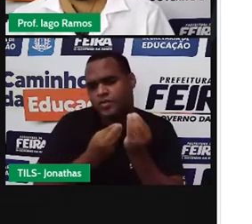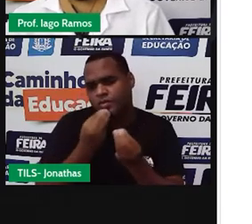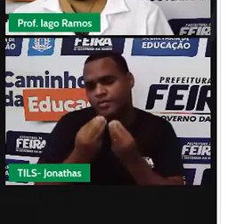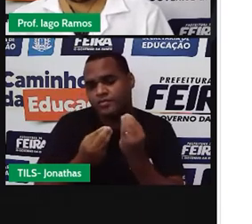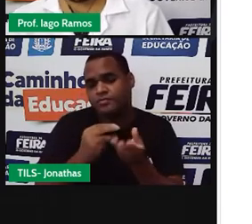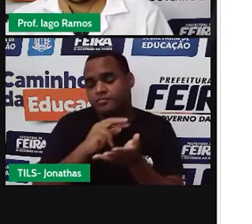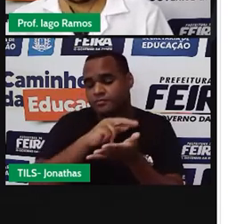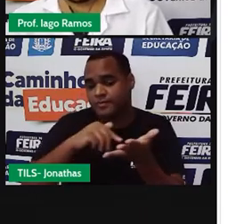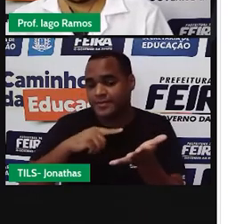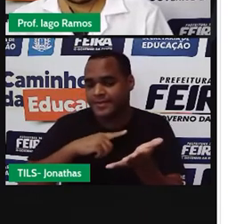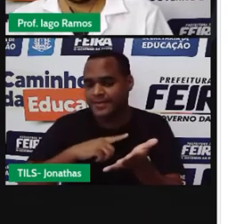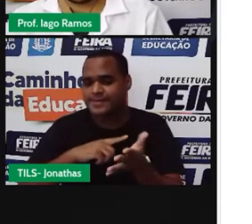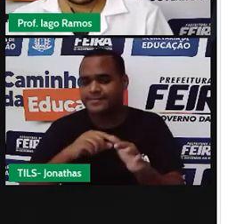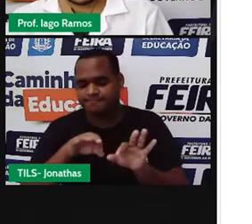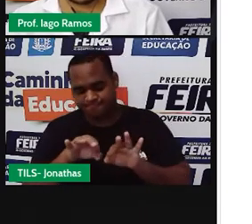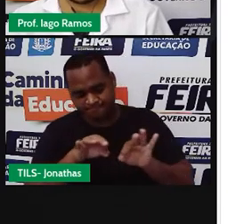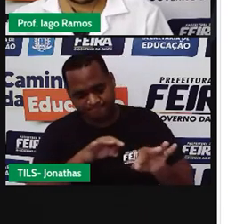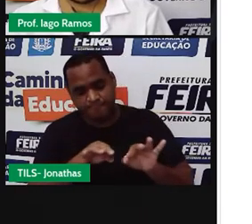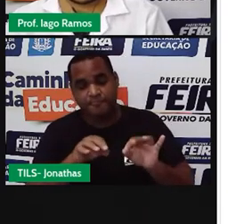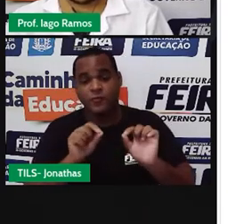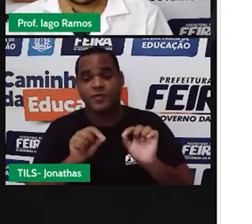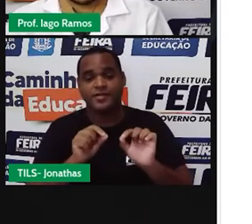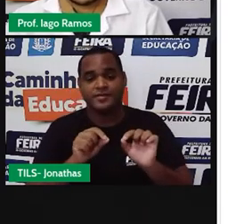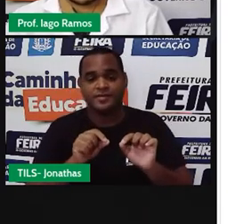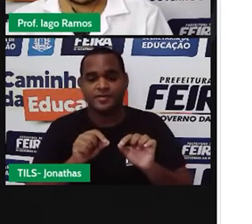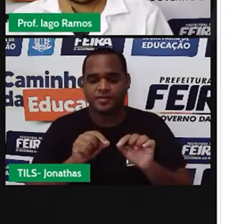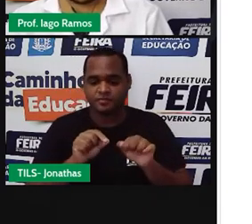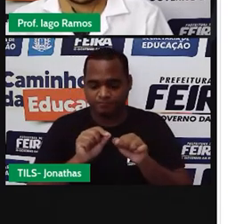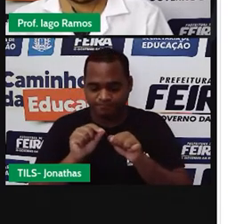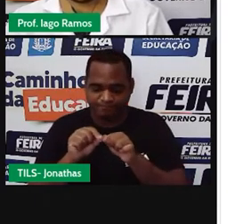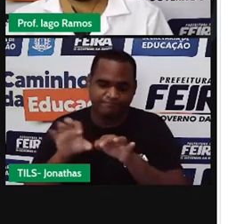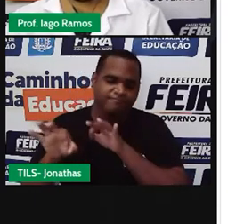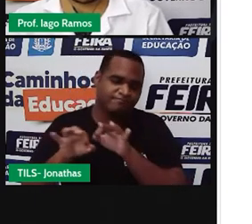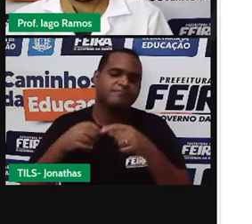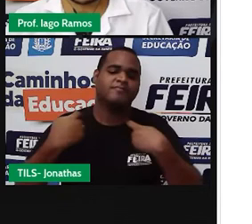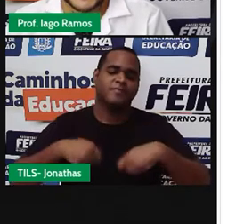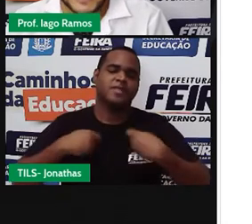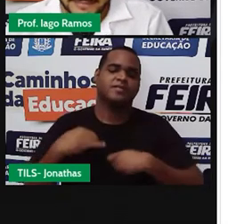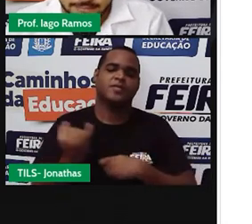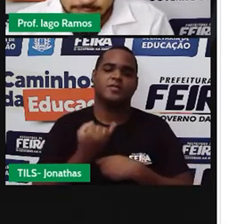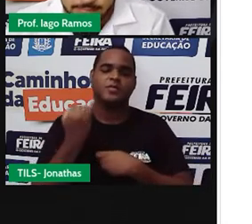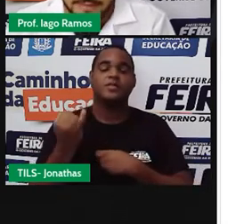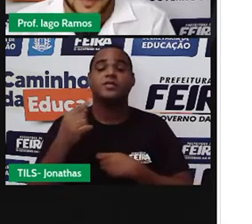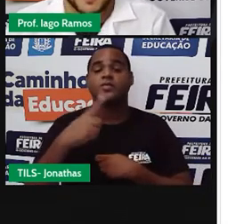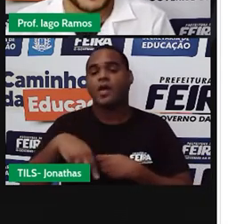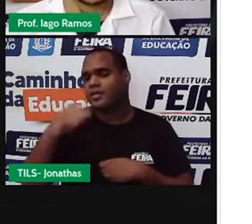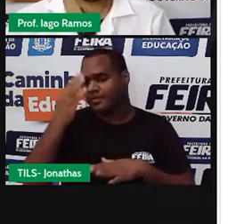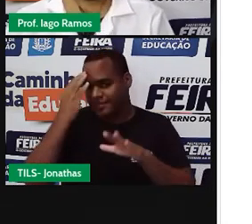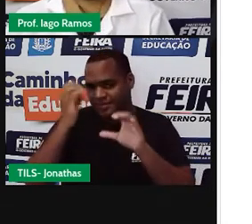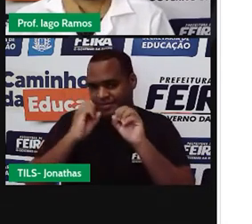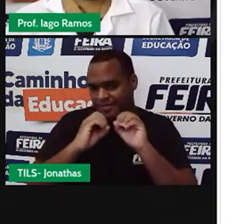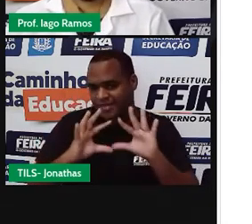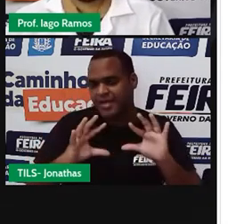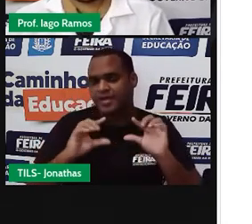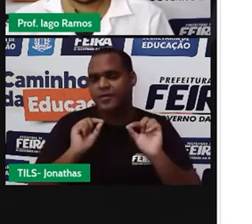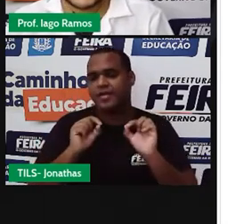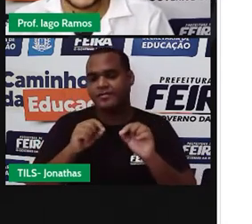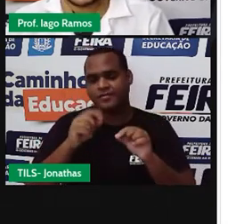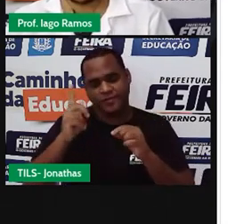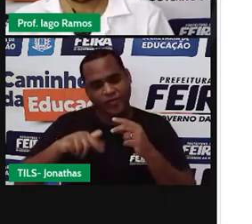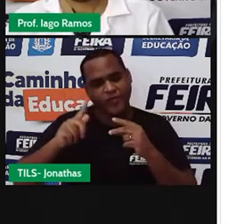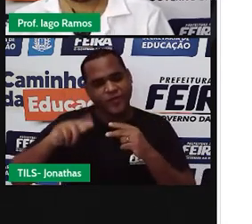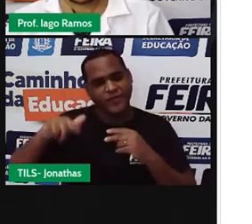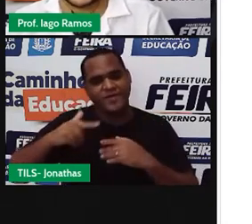coisas tô fazendo não tem outra forma Então a gente vai entender praticando